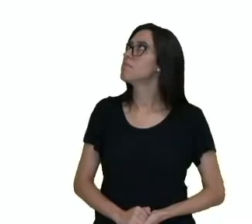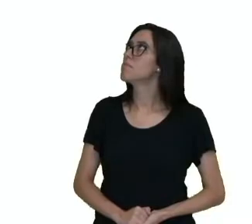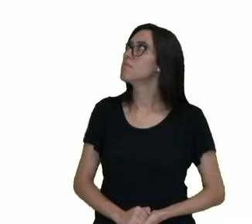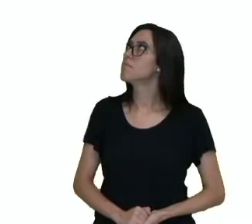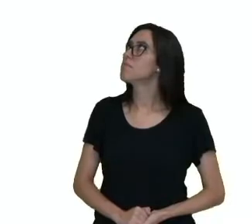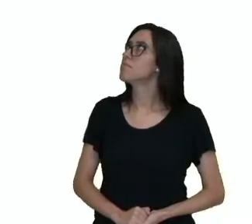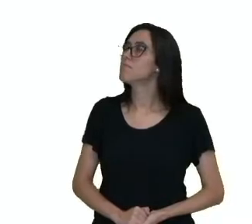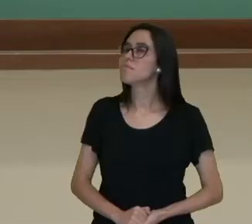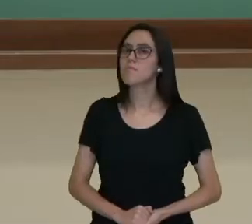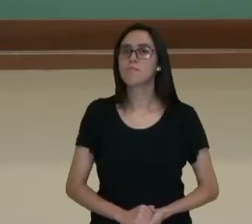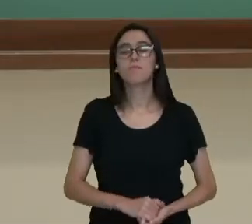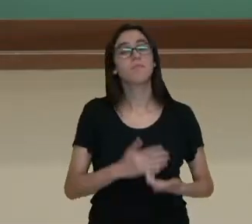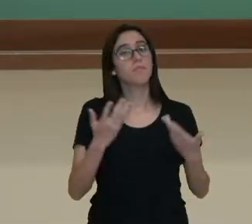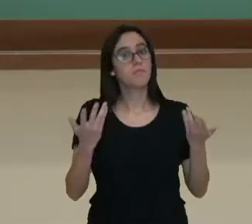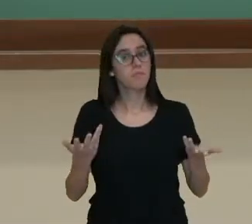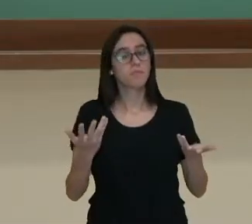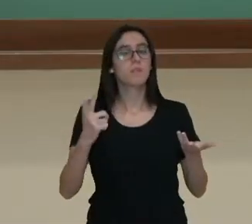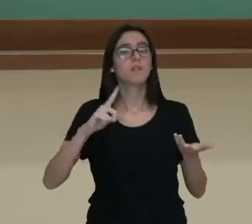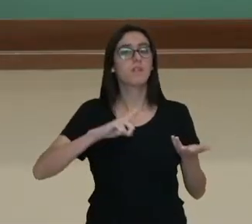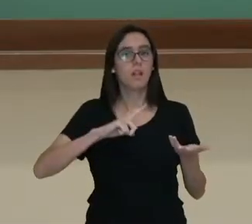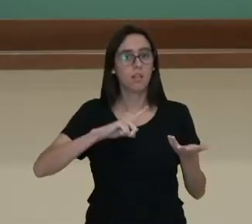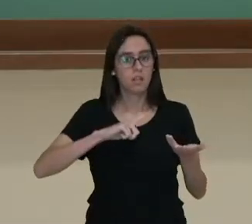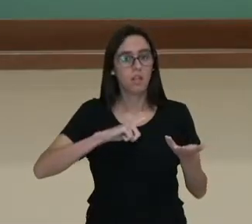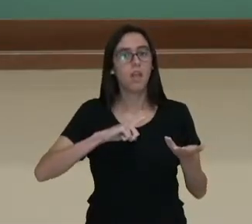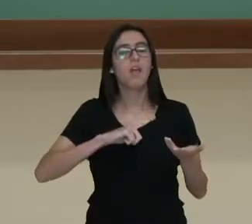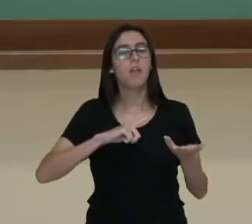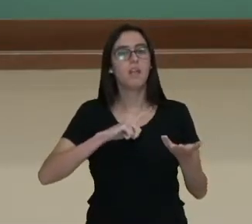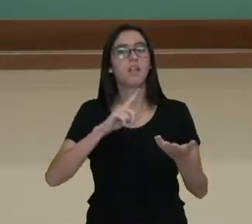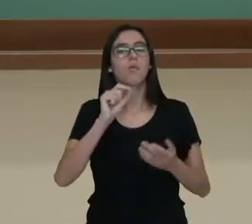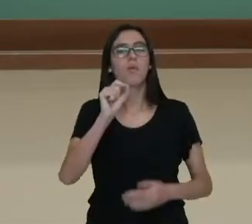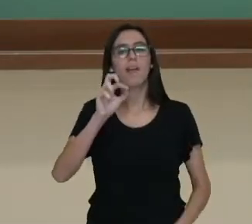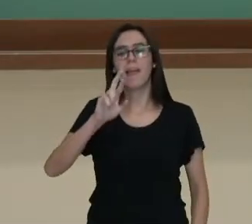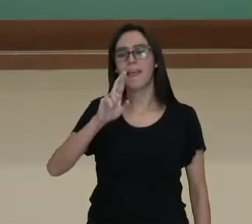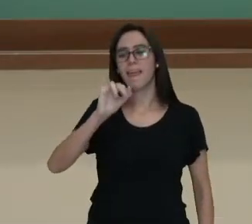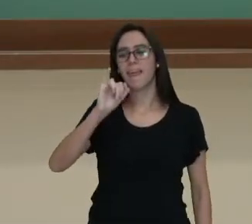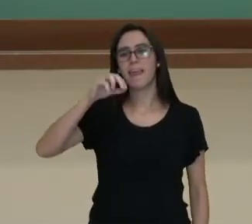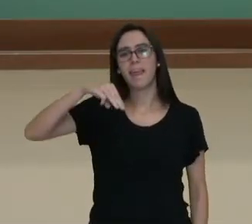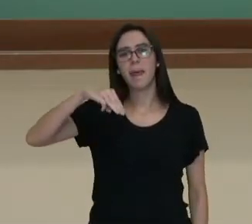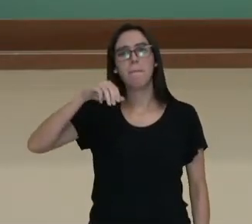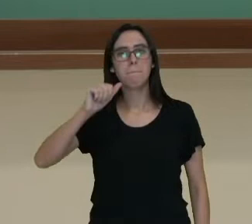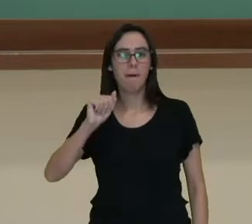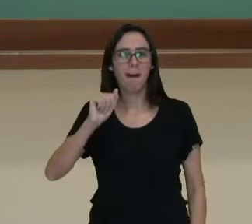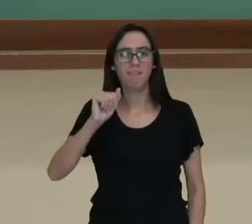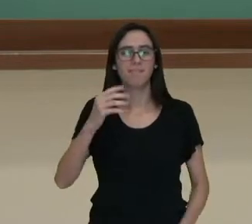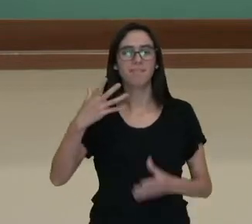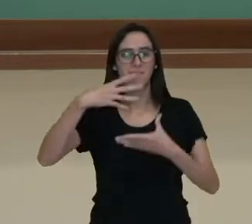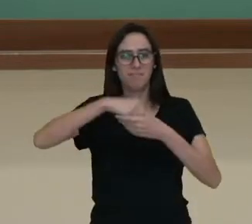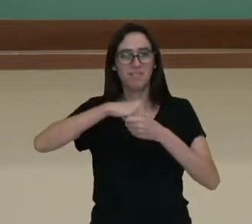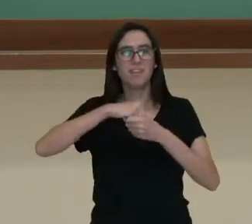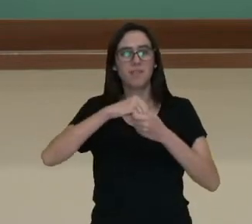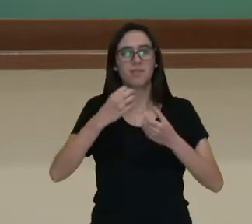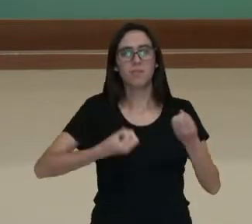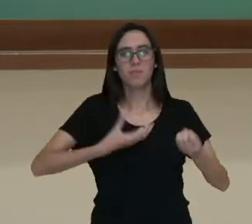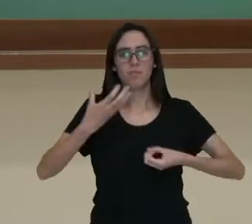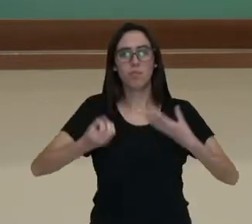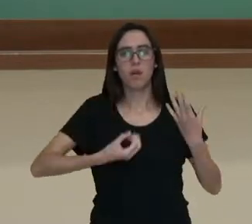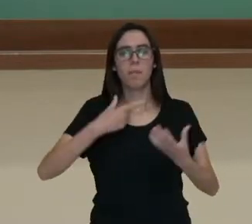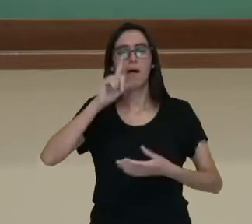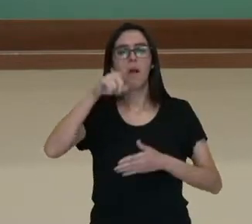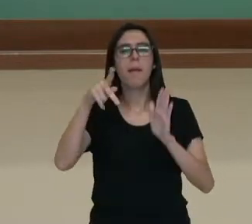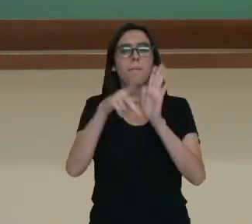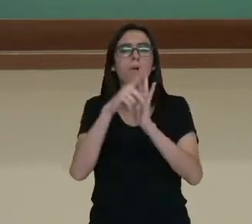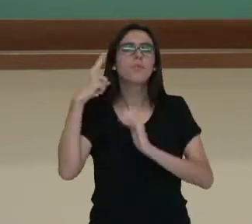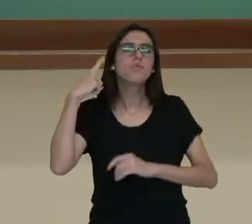Então é muito comum aqui a presença de rimas também, né? Que são efeitos sonoros